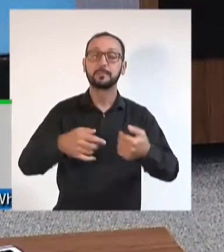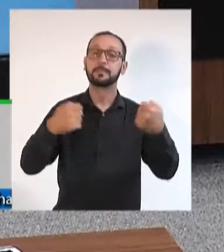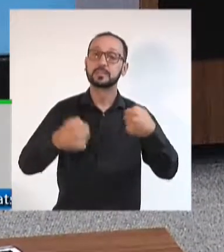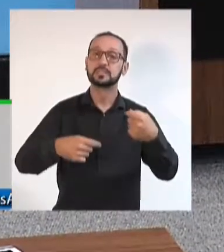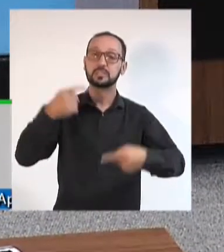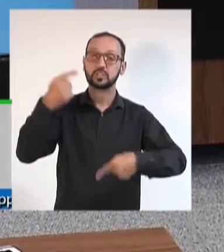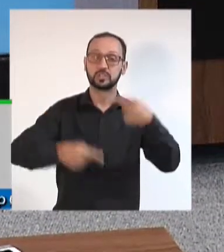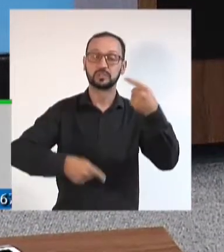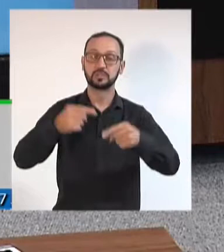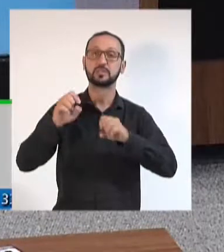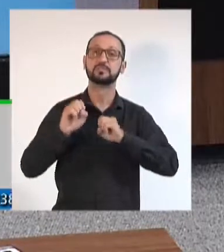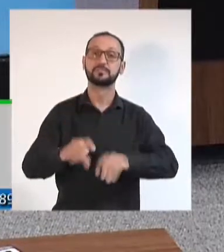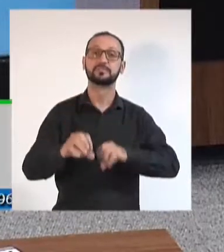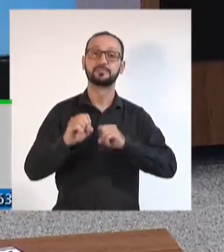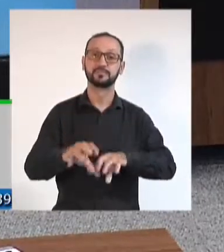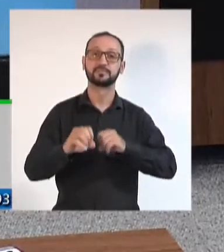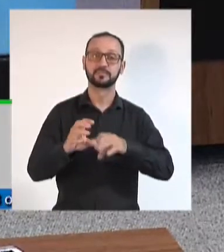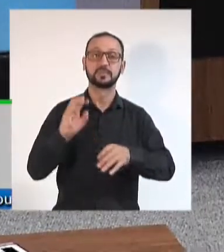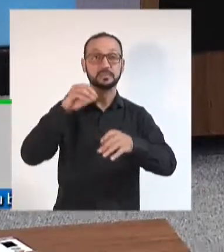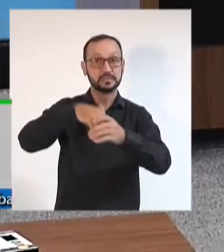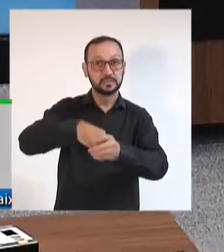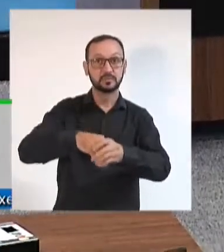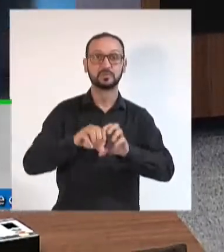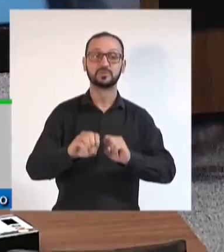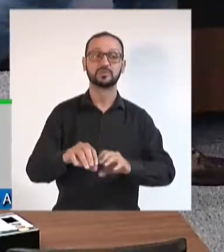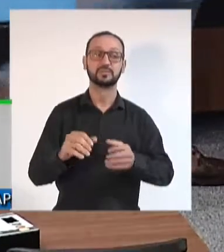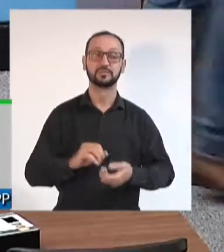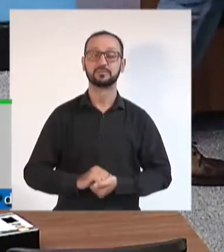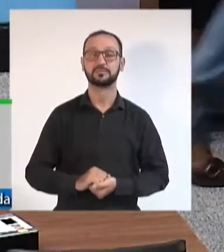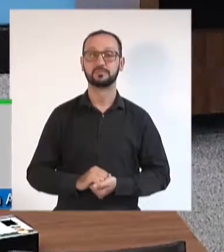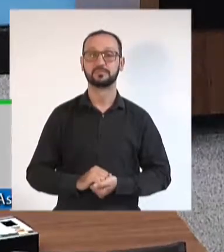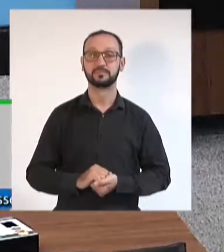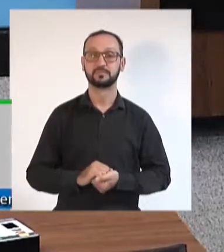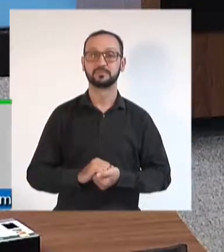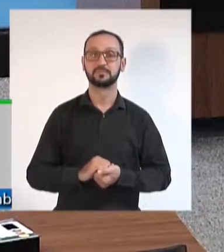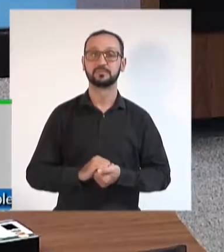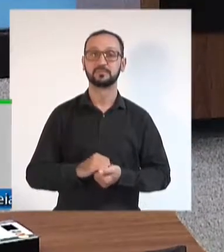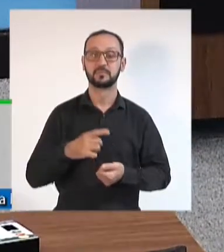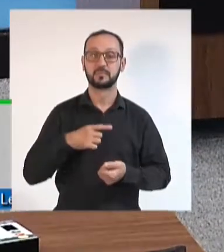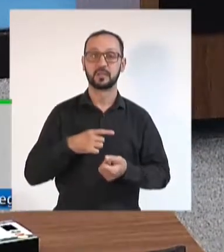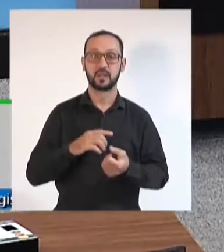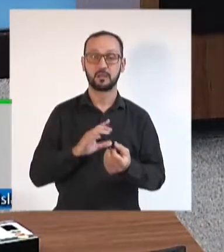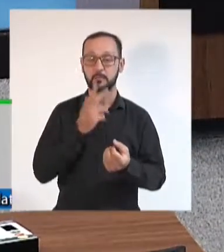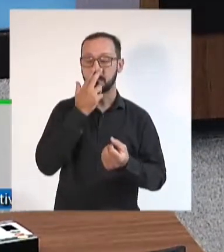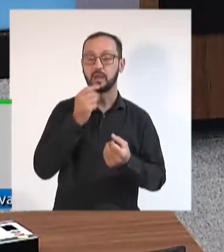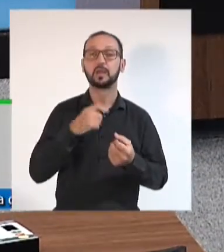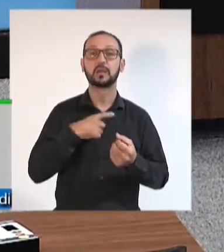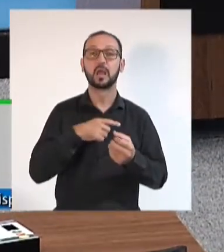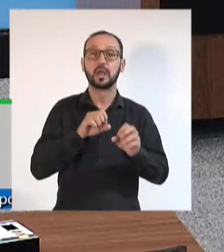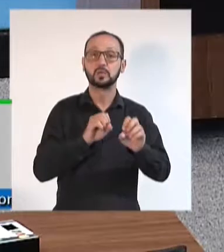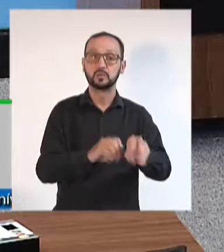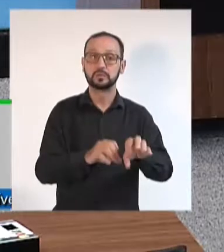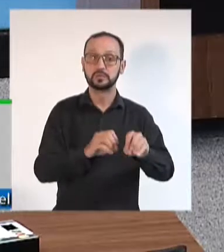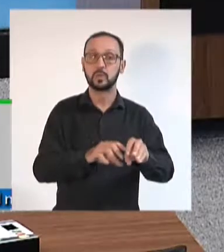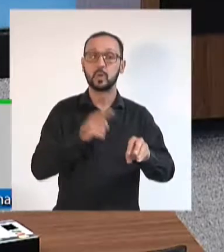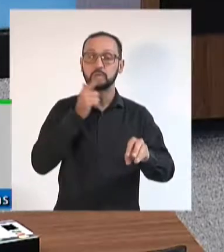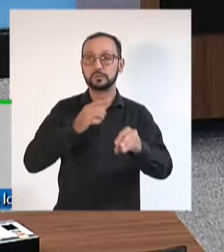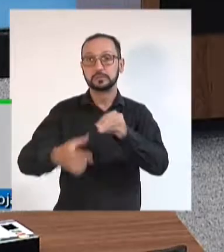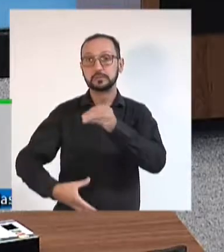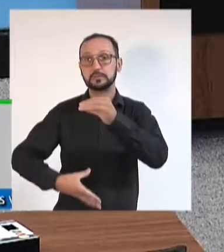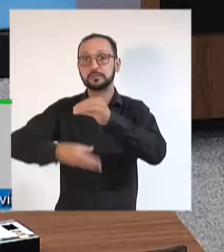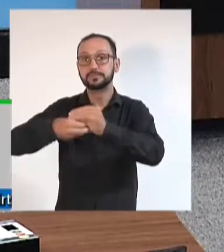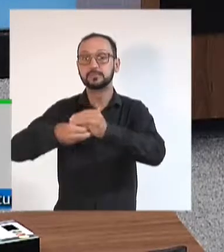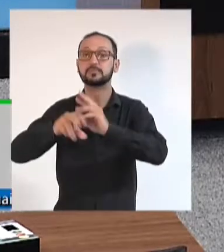da educação, do envelhecimento na educação. A pasta da educação pode inserir isso